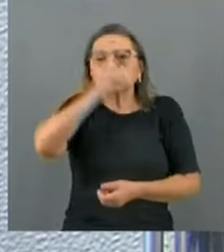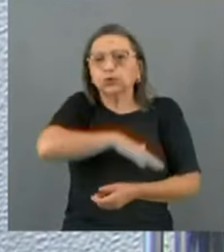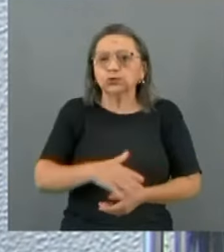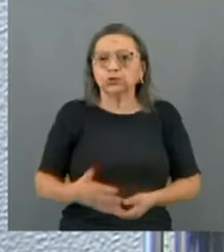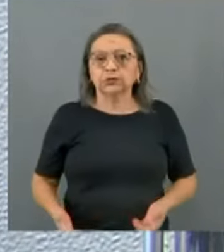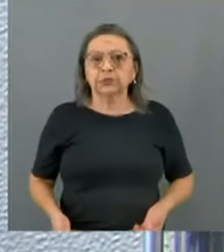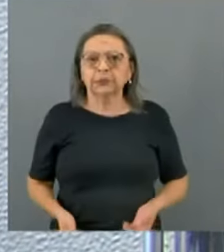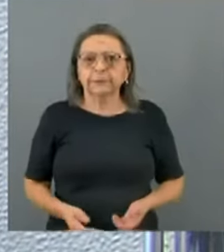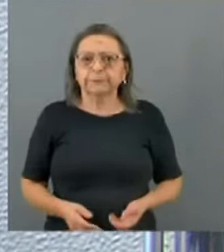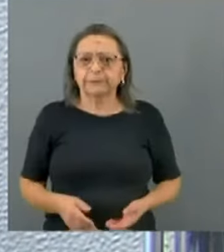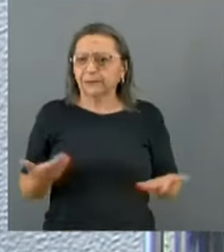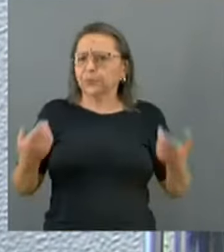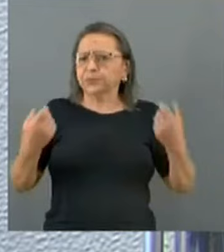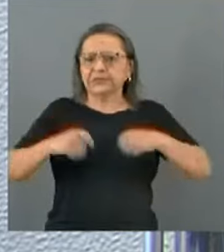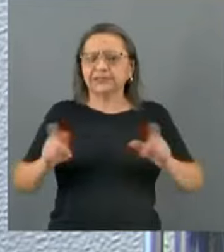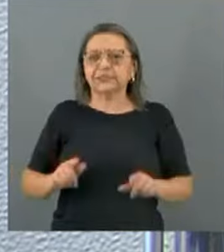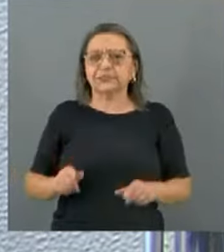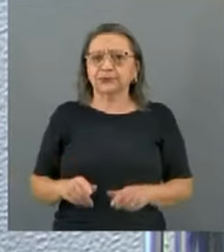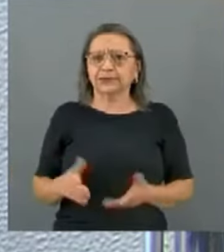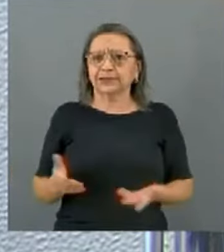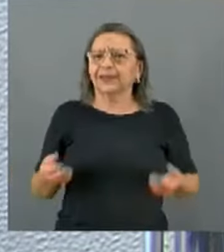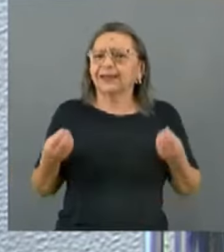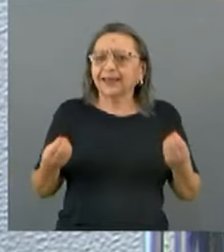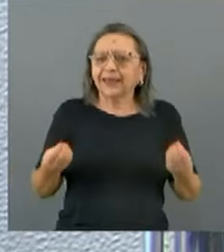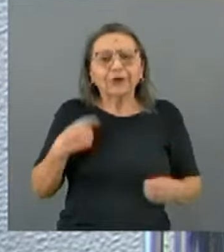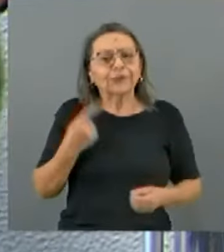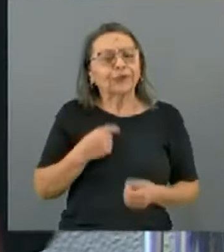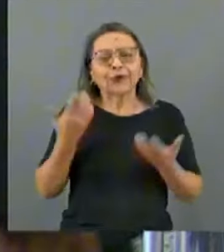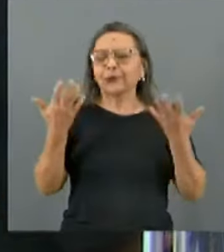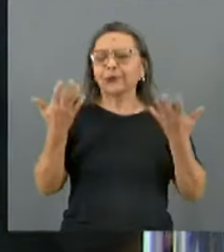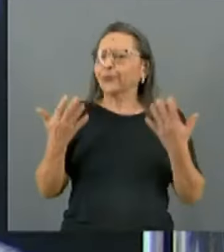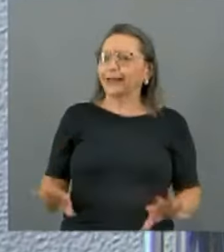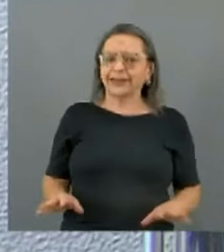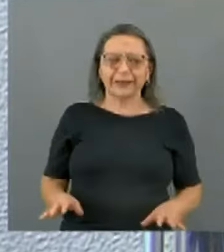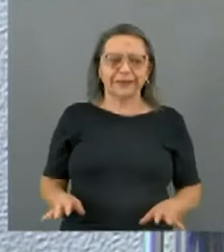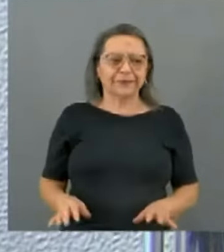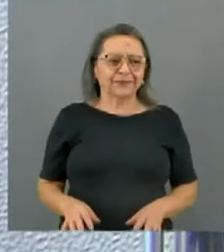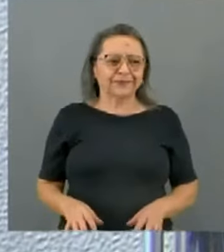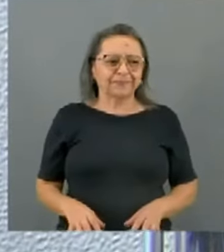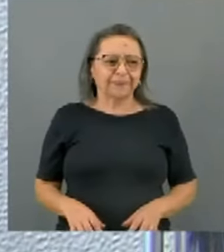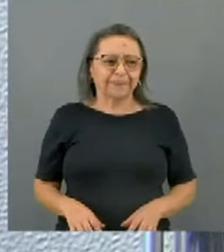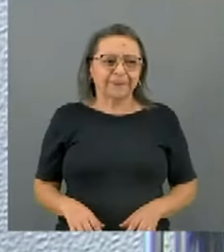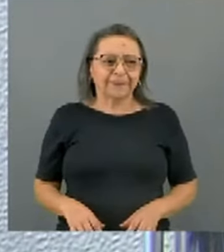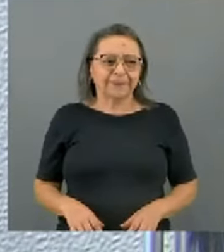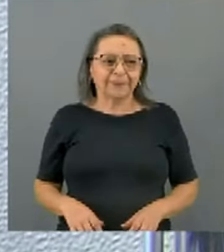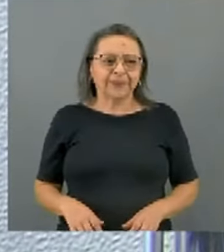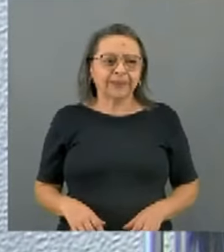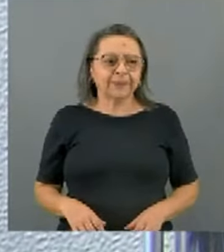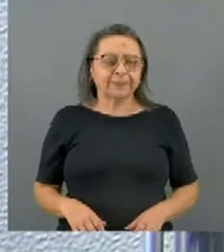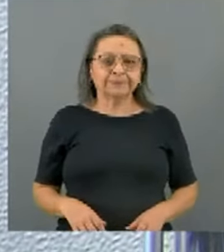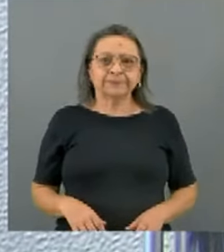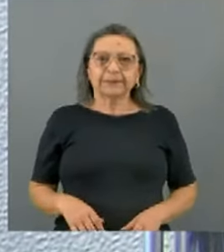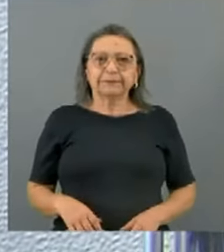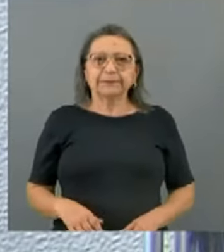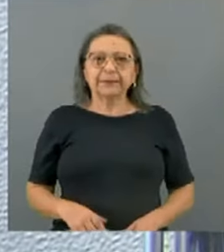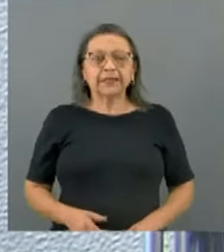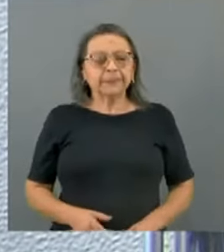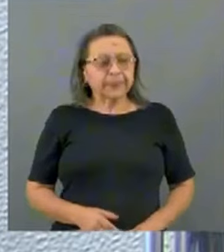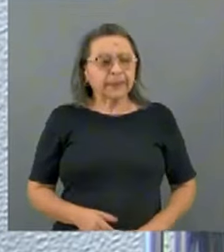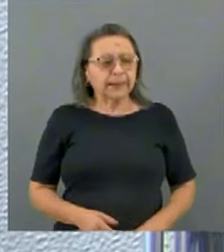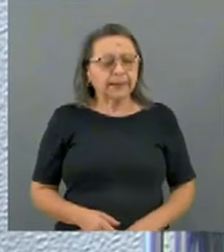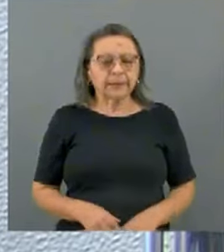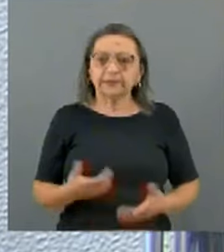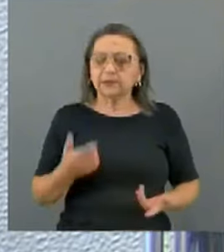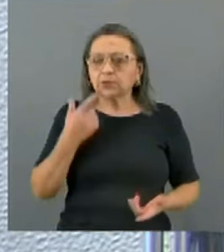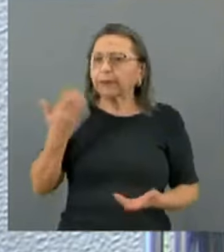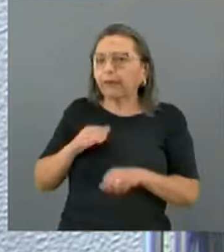Não há necessidade disso. Nós não queremos aqui, em momento algum, passar a mão na